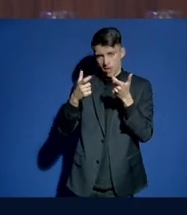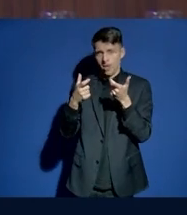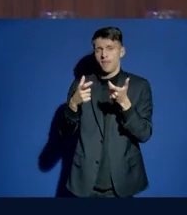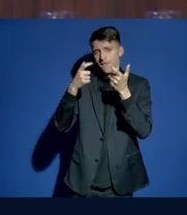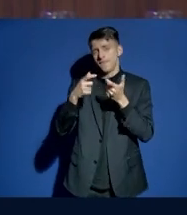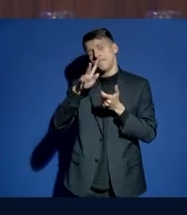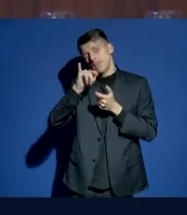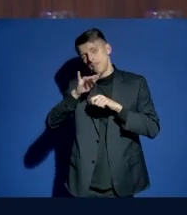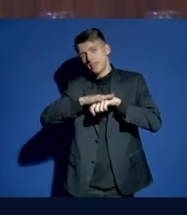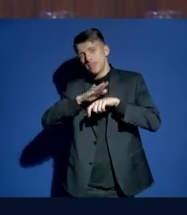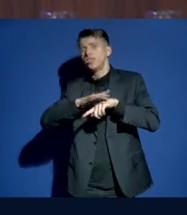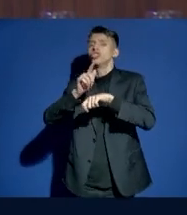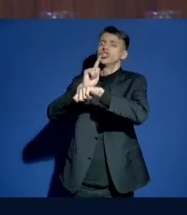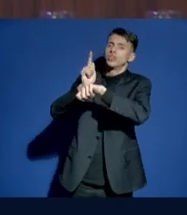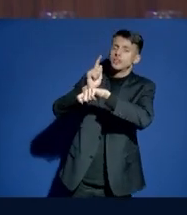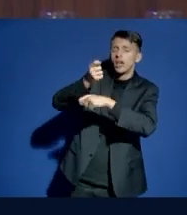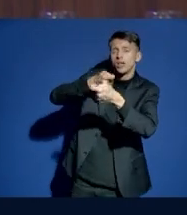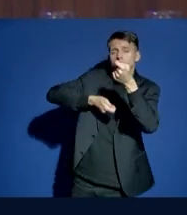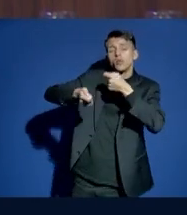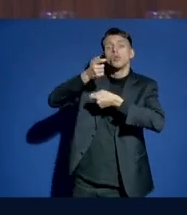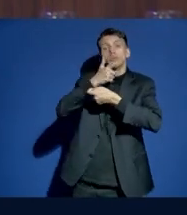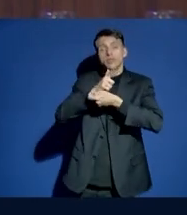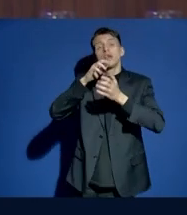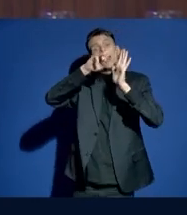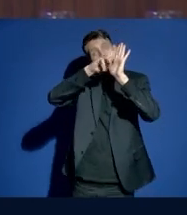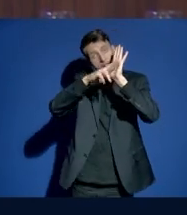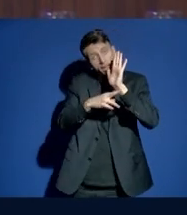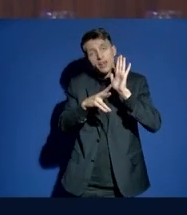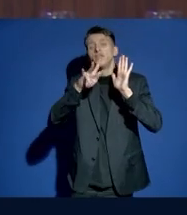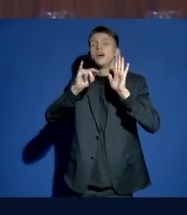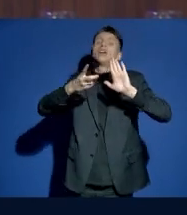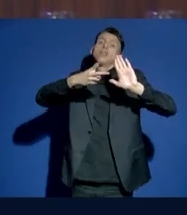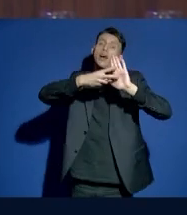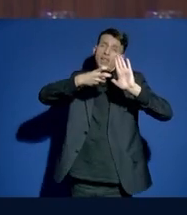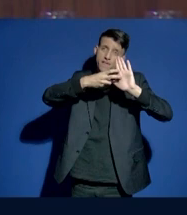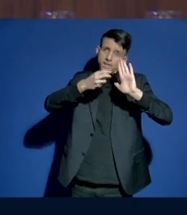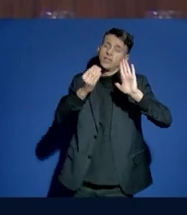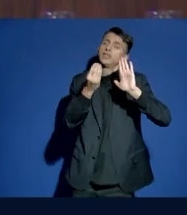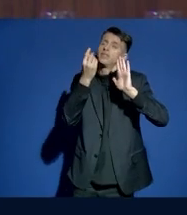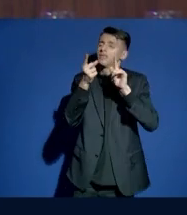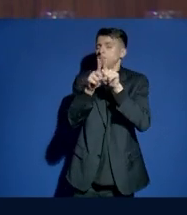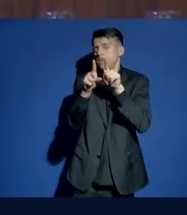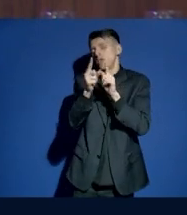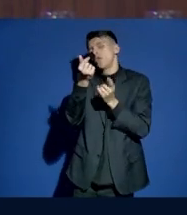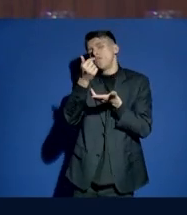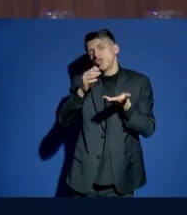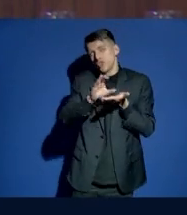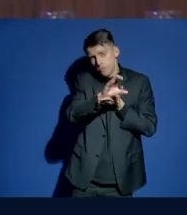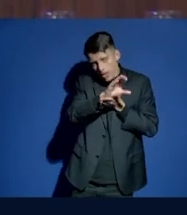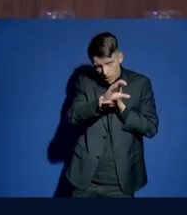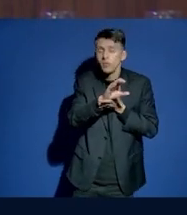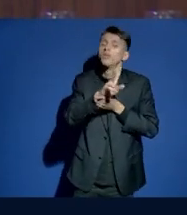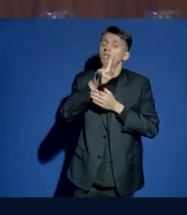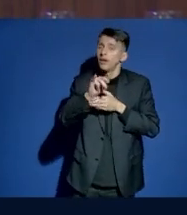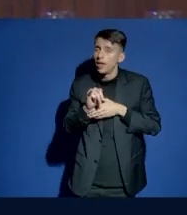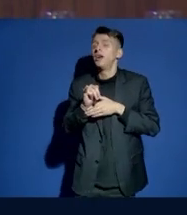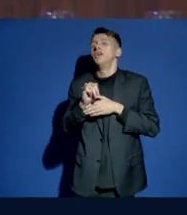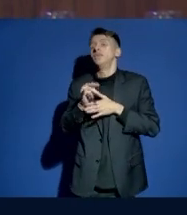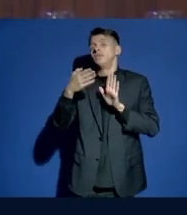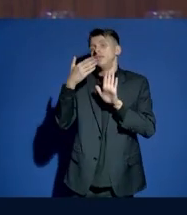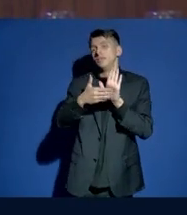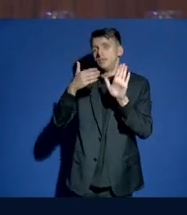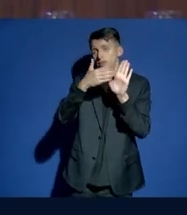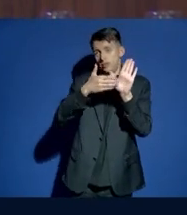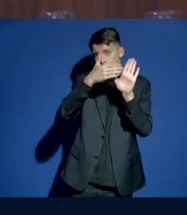concessionárias que vai fazer a gestão vamos ter uma regra tarifária uma regra de investimento uma regra de governança que a ferrovia